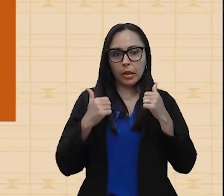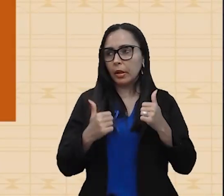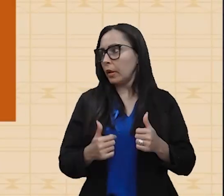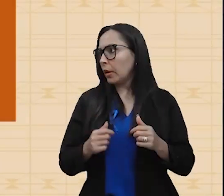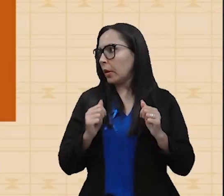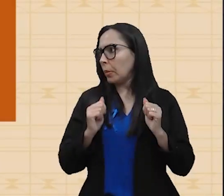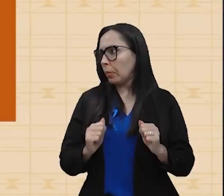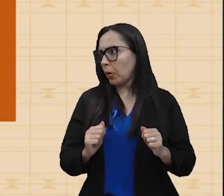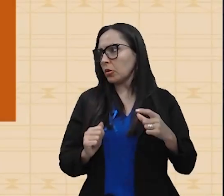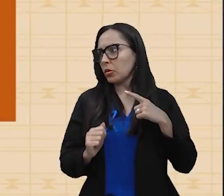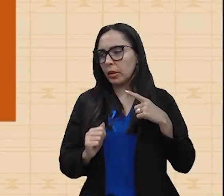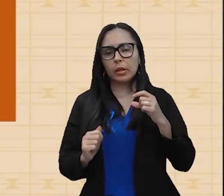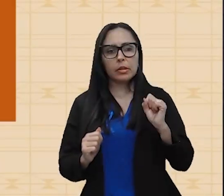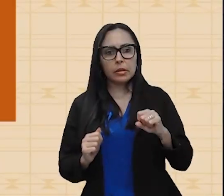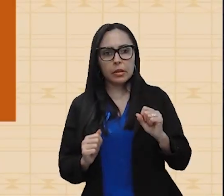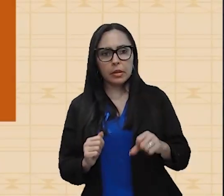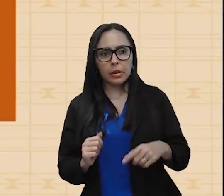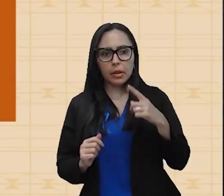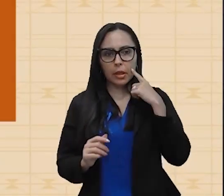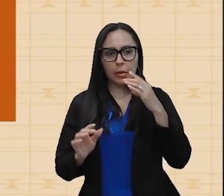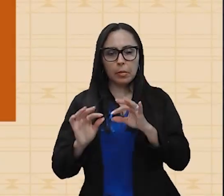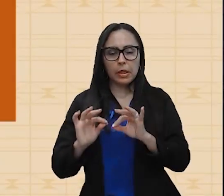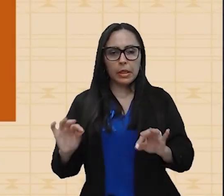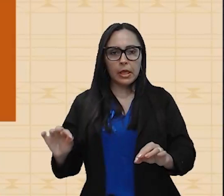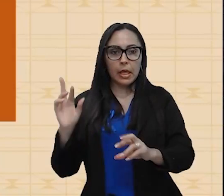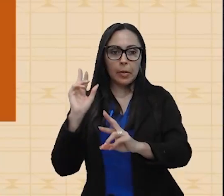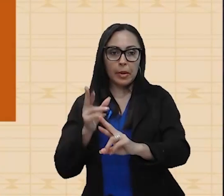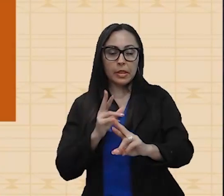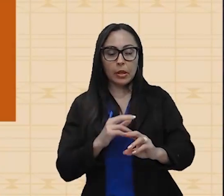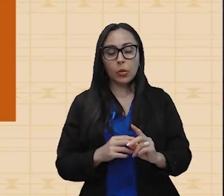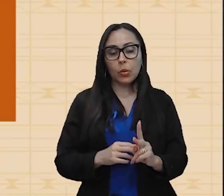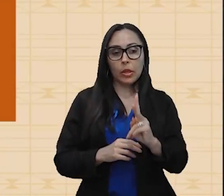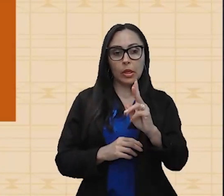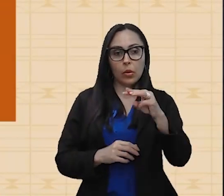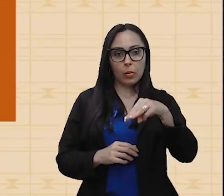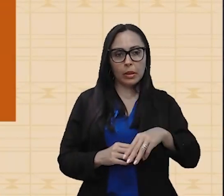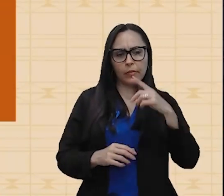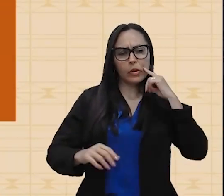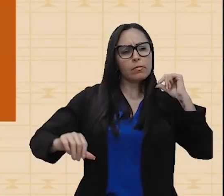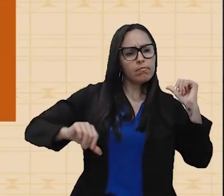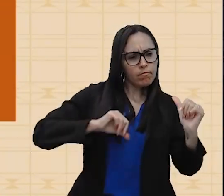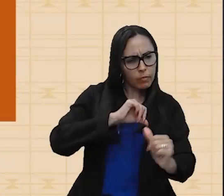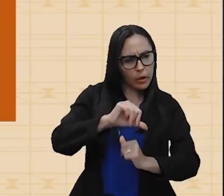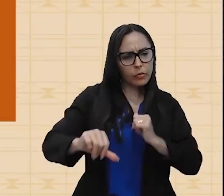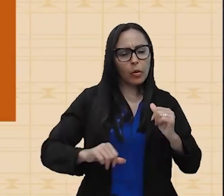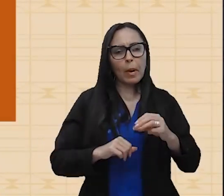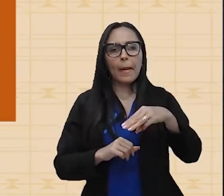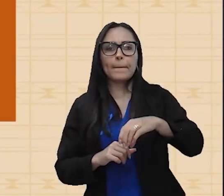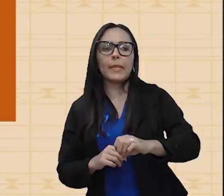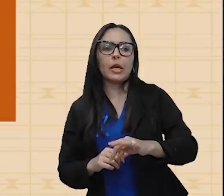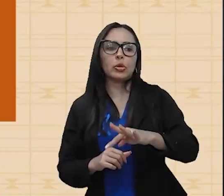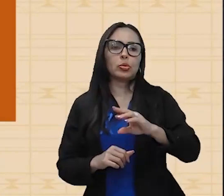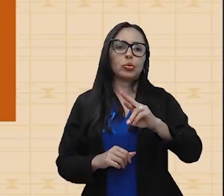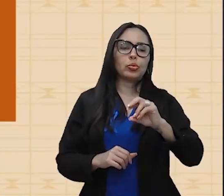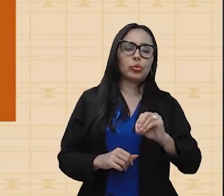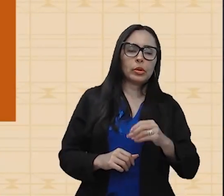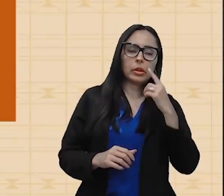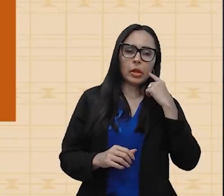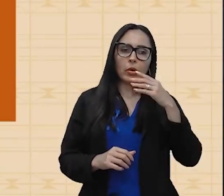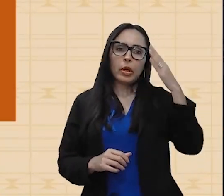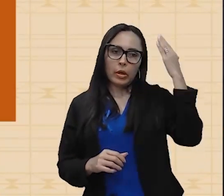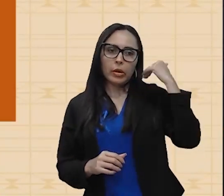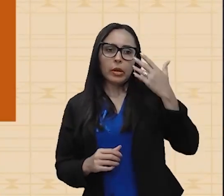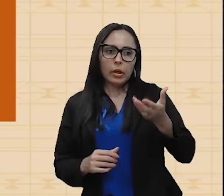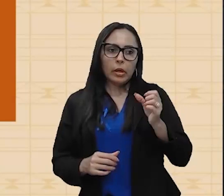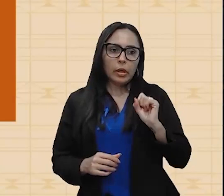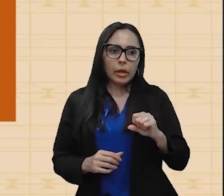ter uma medida apresentada para mim em quilômetros, onde eu tenho que transformar isso para metro. Então eu sei que de quilômetro